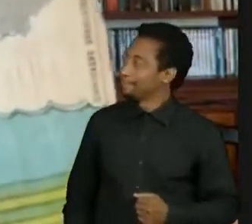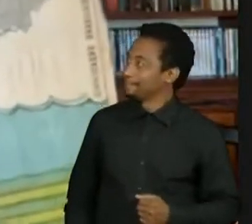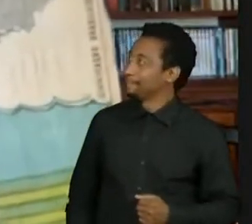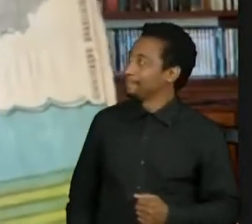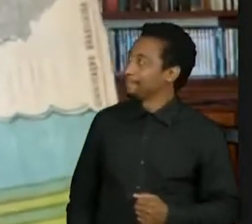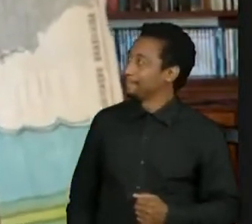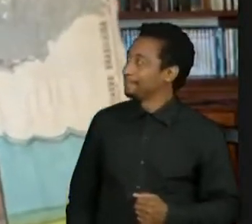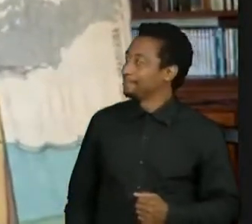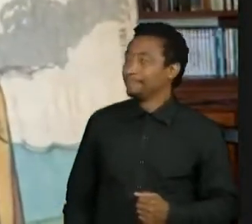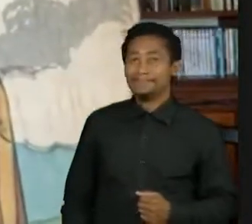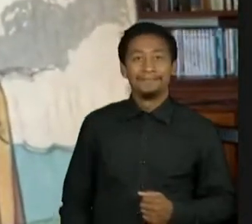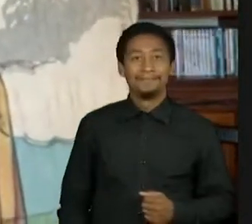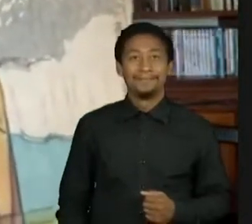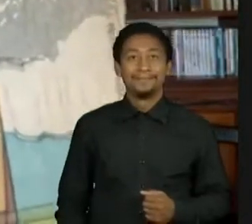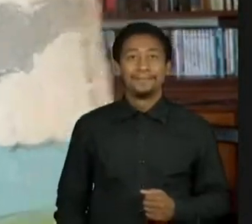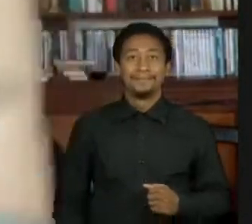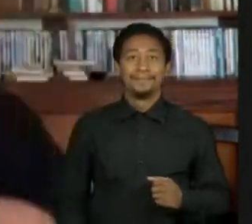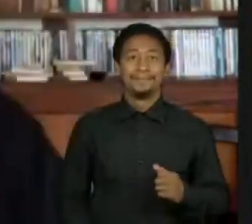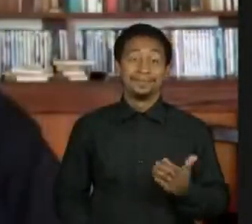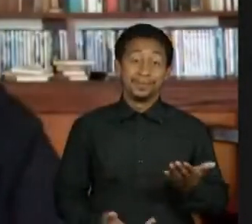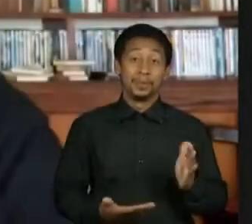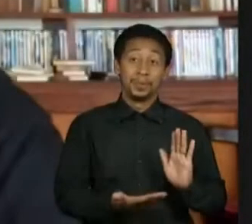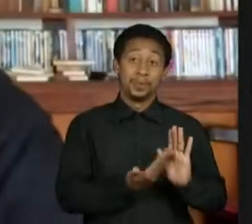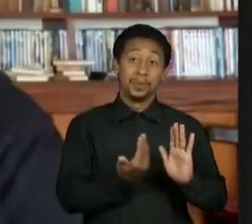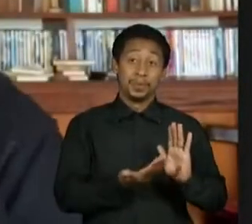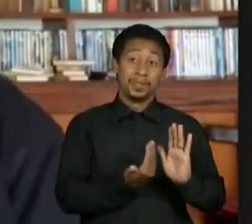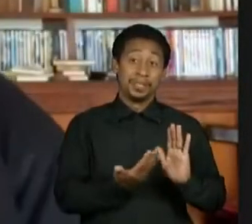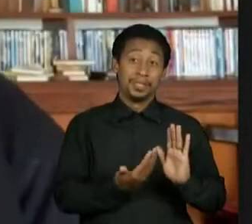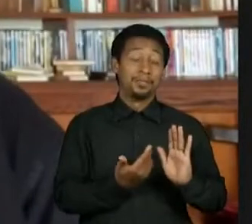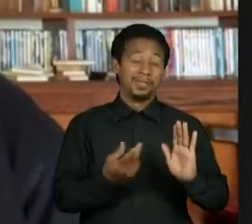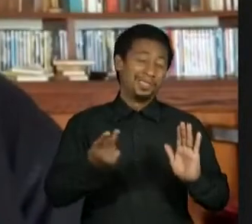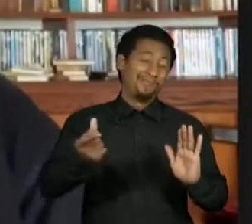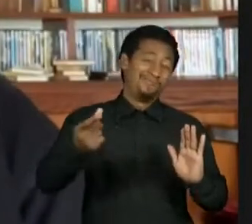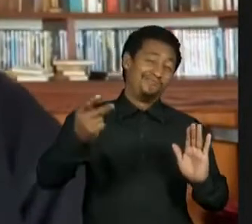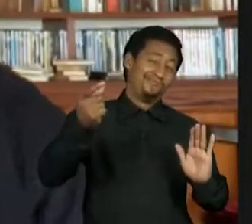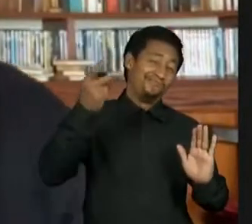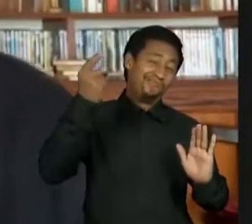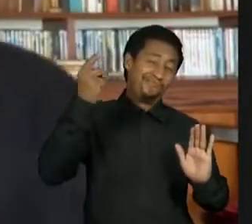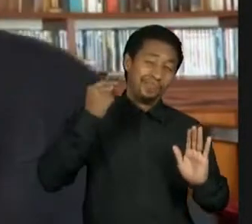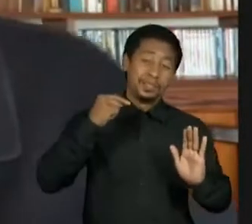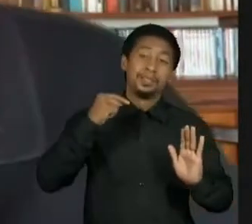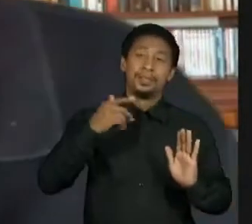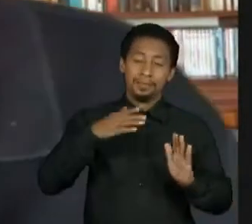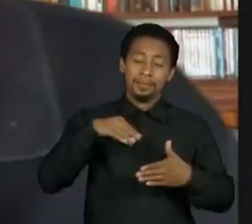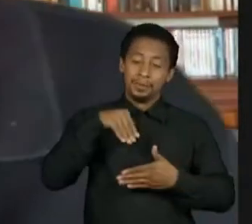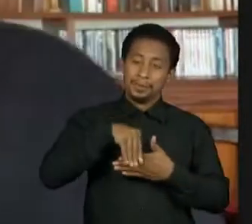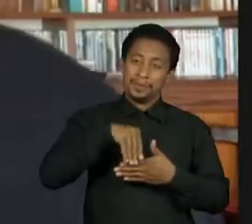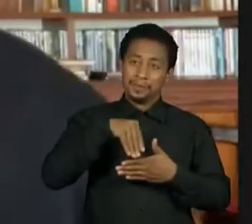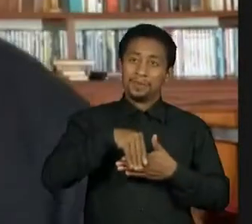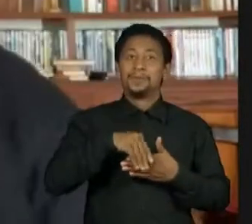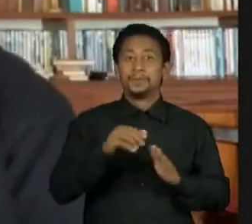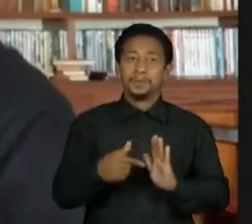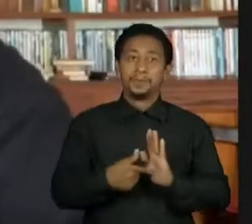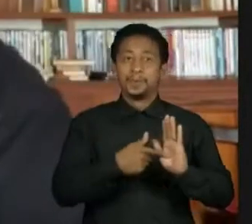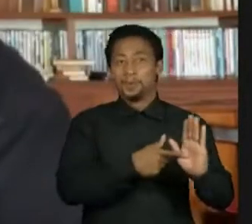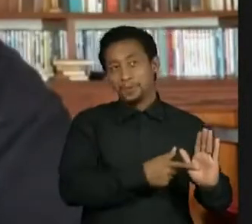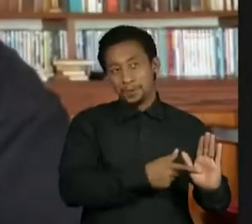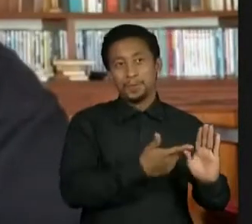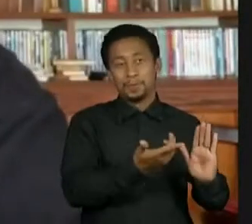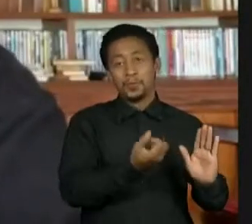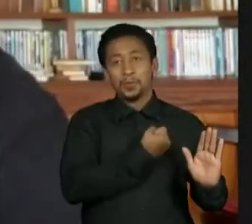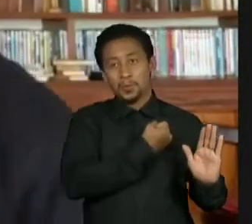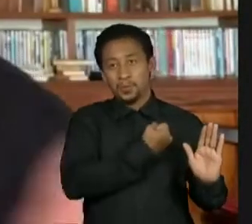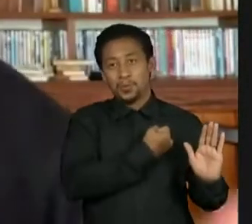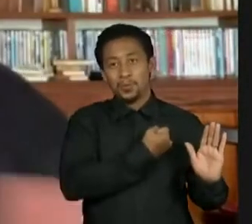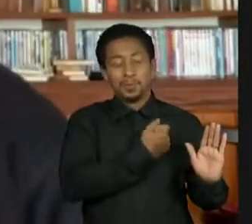aqui. É uma das edições que eu falo, né, que foram feitas em coedição com o Instituto Nacional do Livro, custando na época